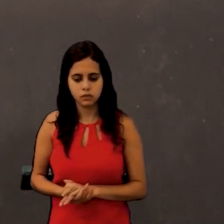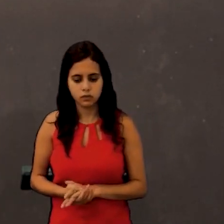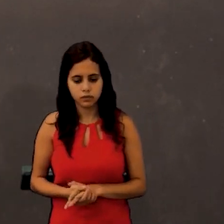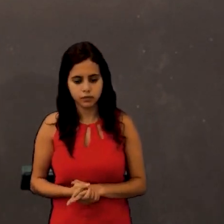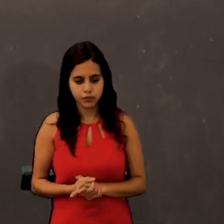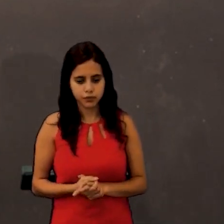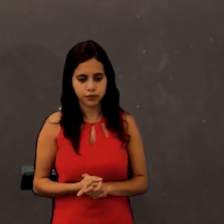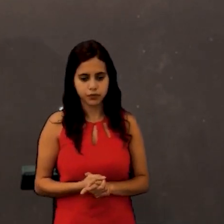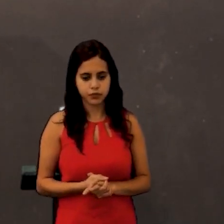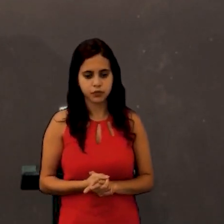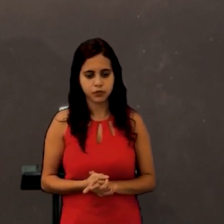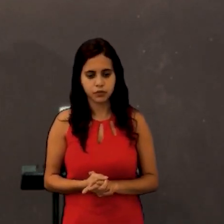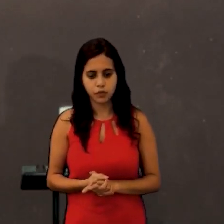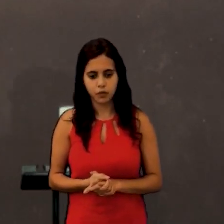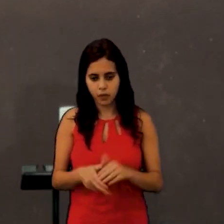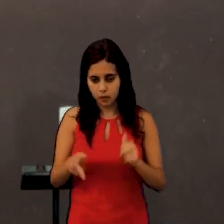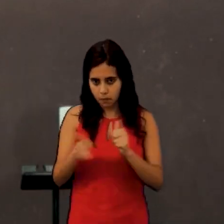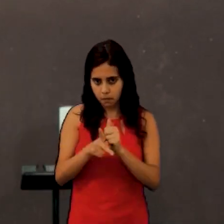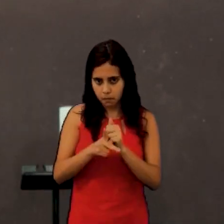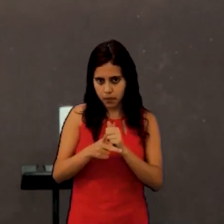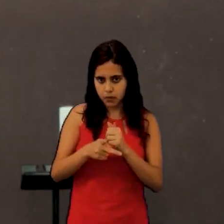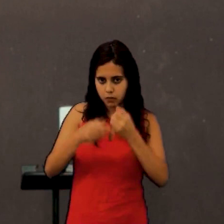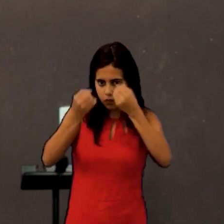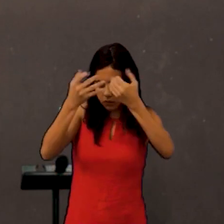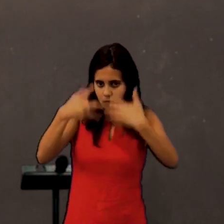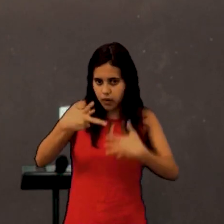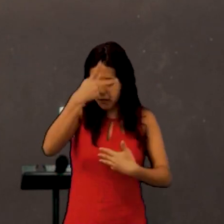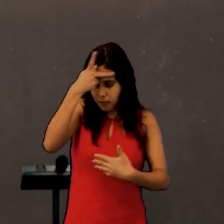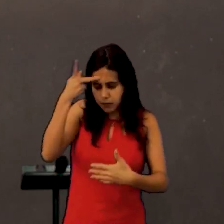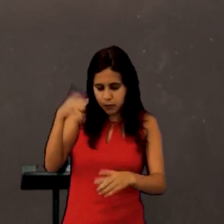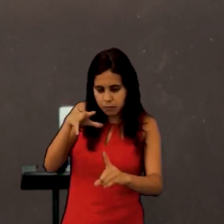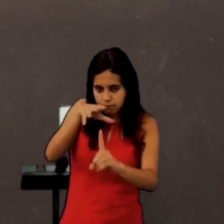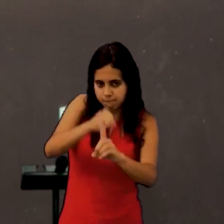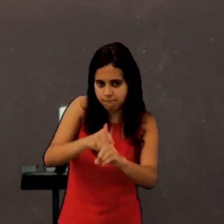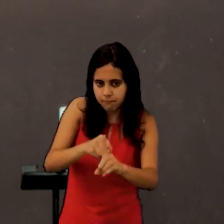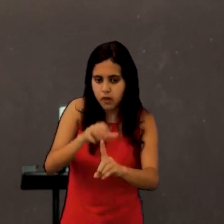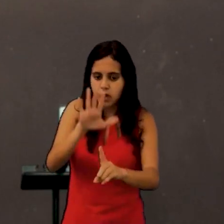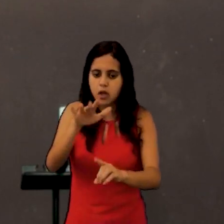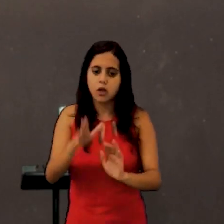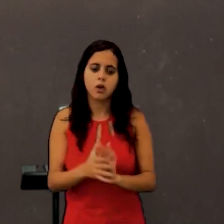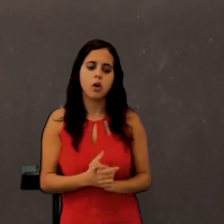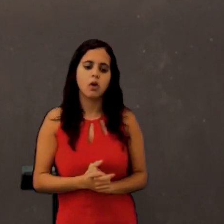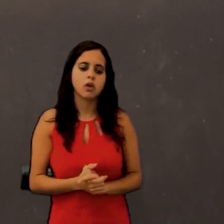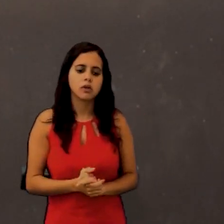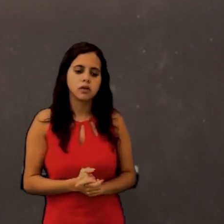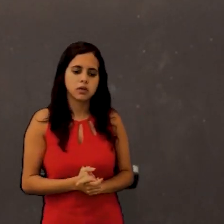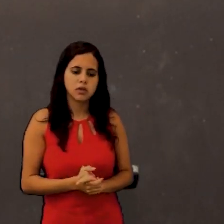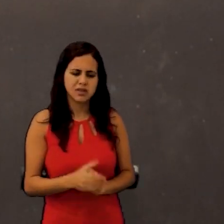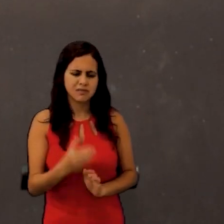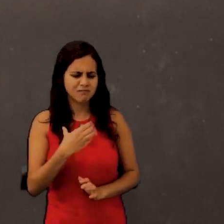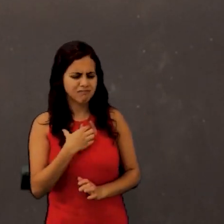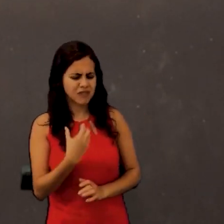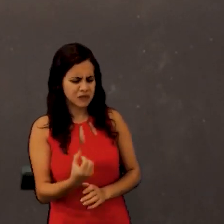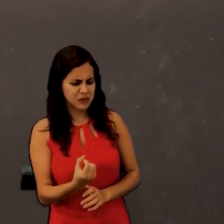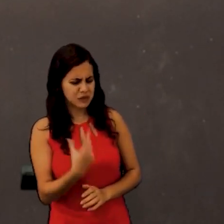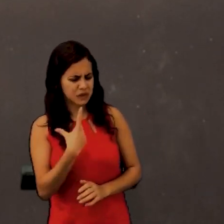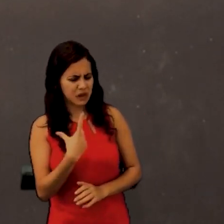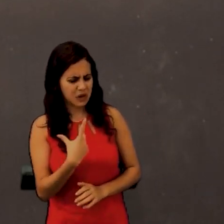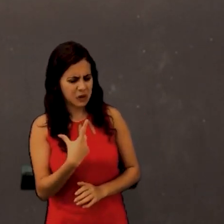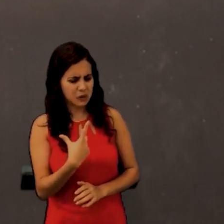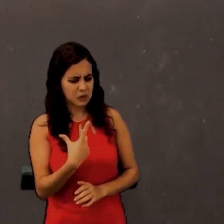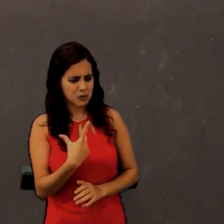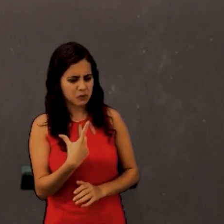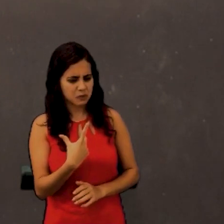Pedro falando ao povo sendo perseguido. Amados, não estranhem o fogo que surge no meio de vocês, destinado a